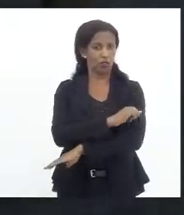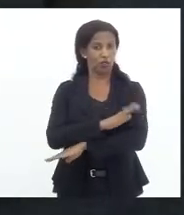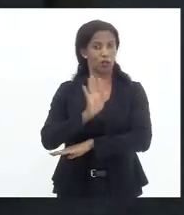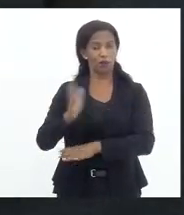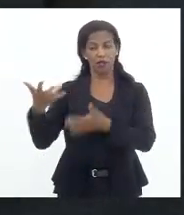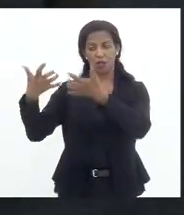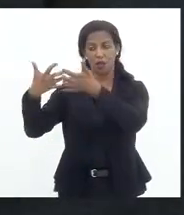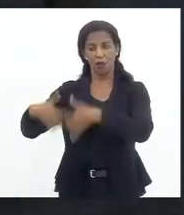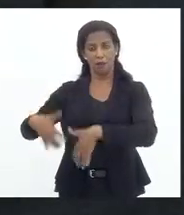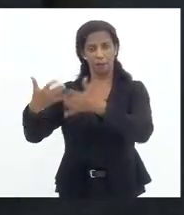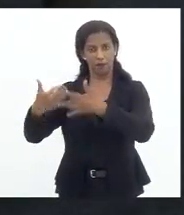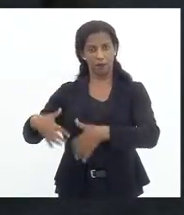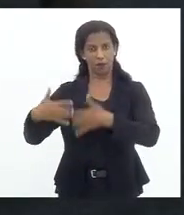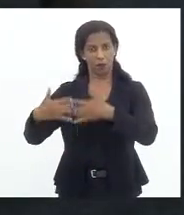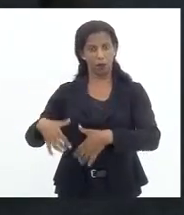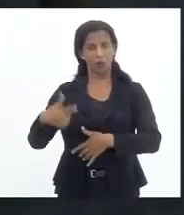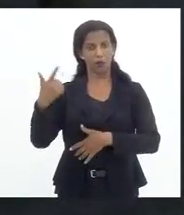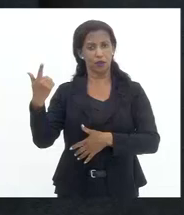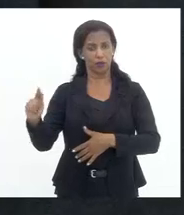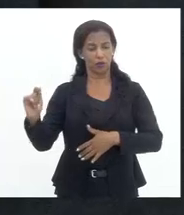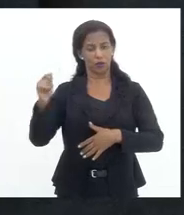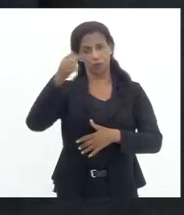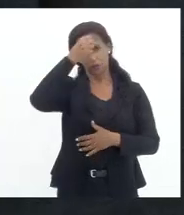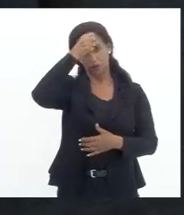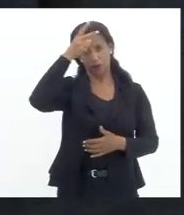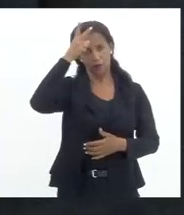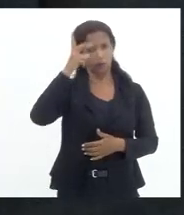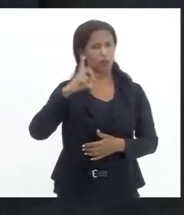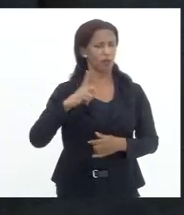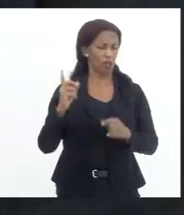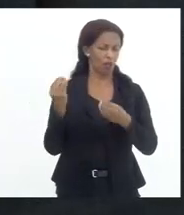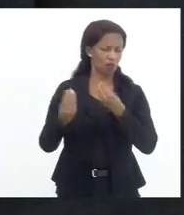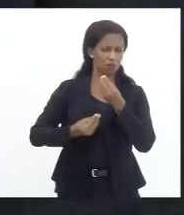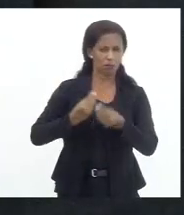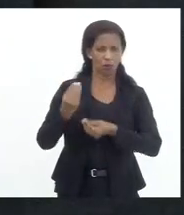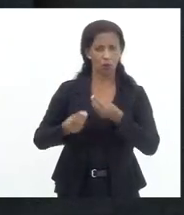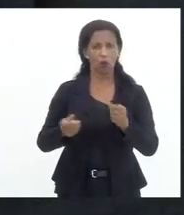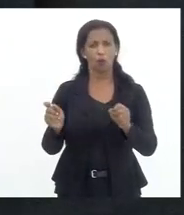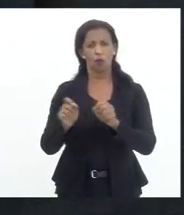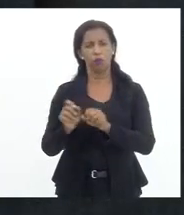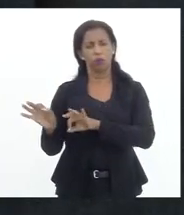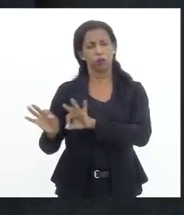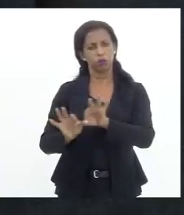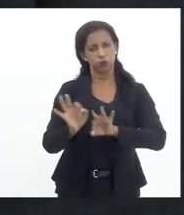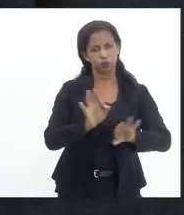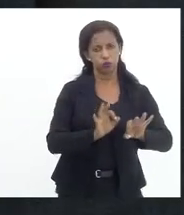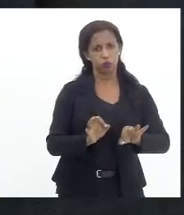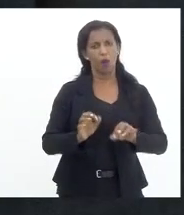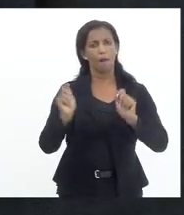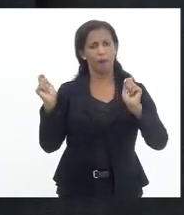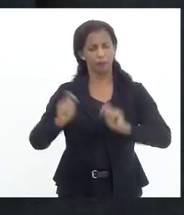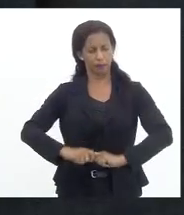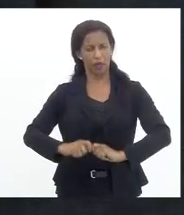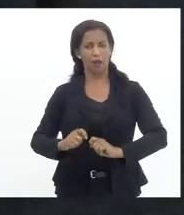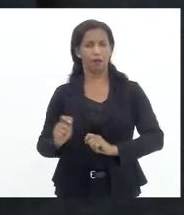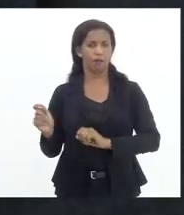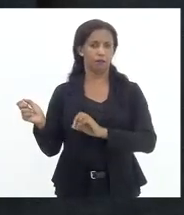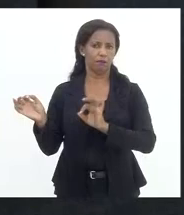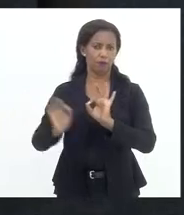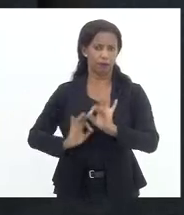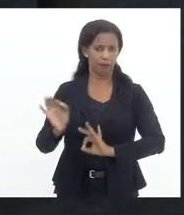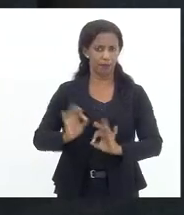Areal, entre outros municípios, tem potencial também de produção.